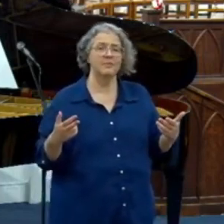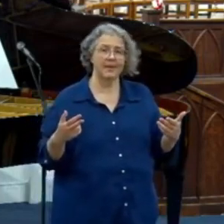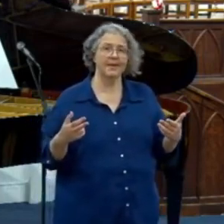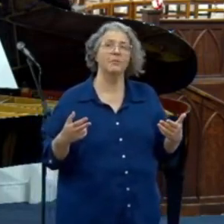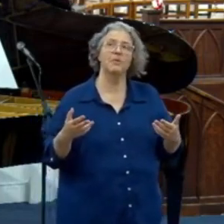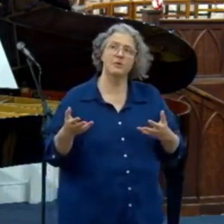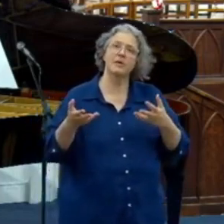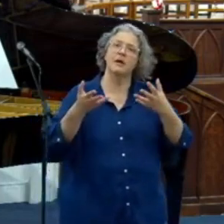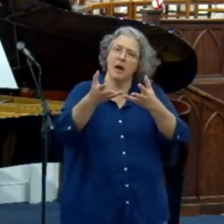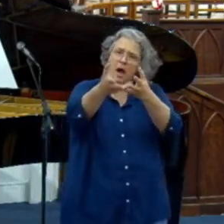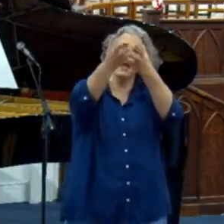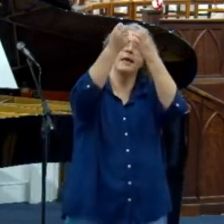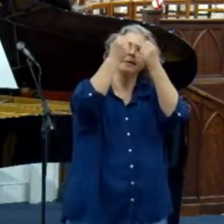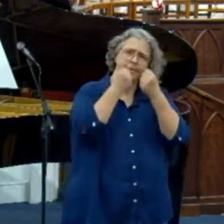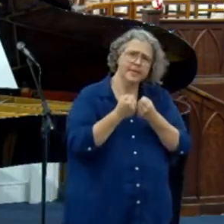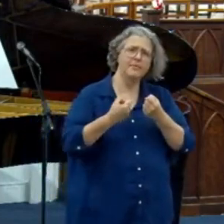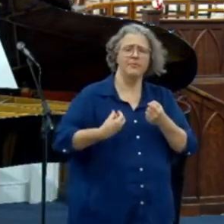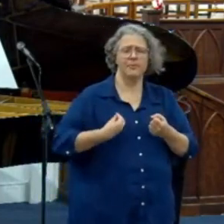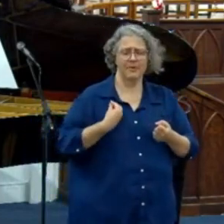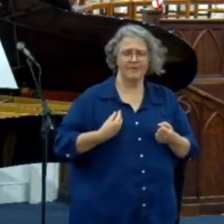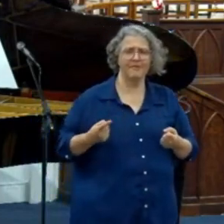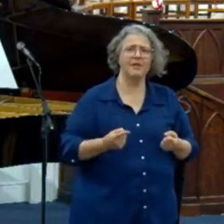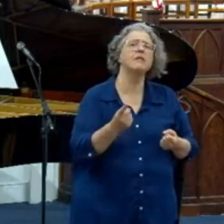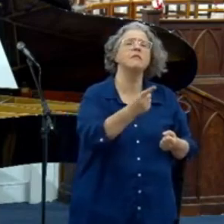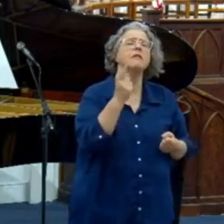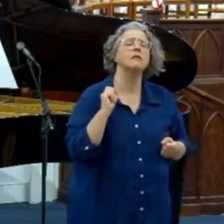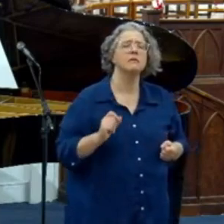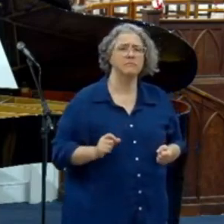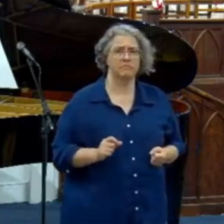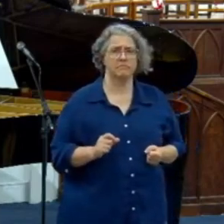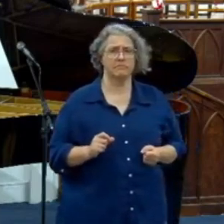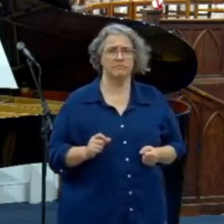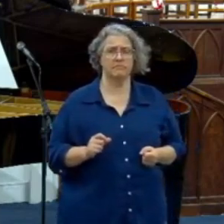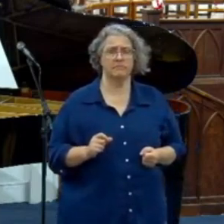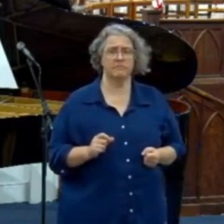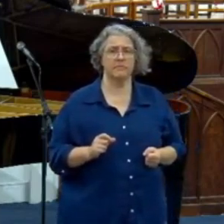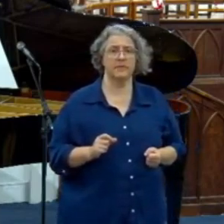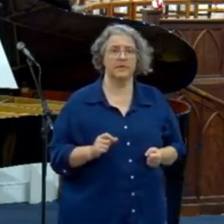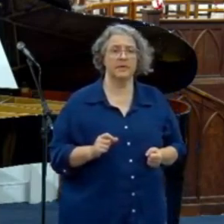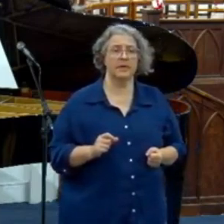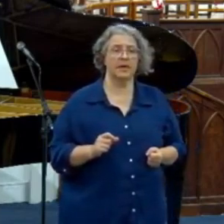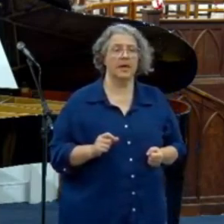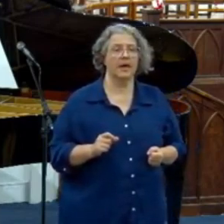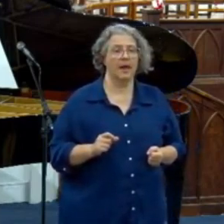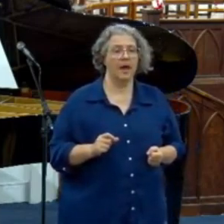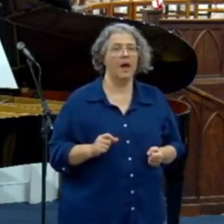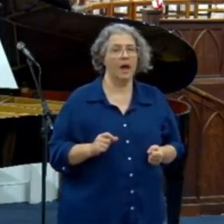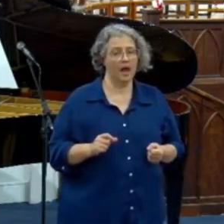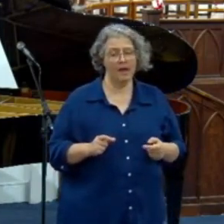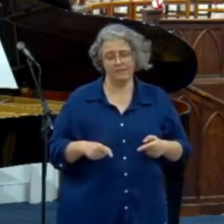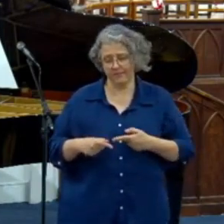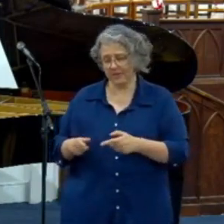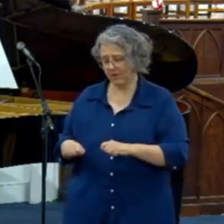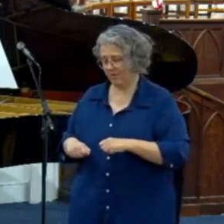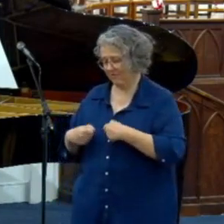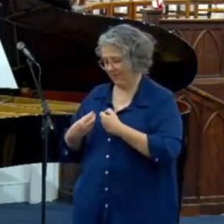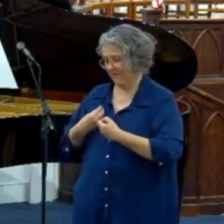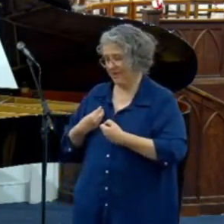direito a essa herança? É mais ou menos essa a ideia da pergunta. O que eu posso fazer para que o Senhor diga: sim, está aqui, a vida eterna é